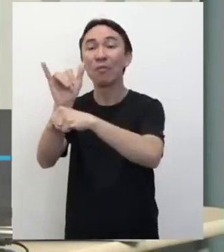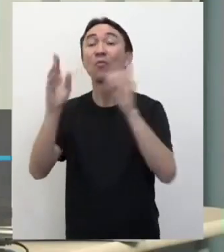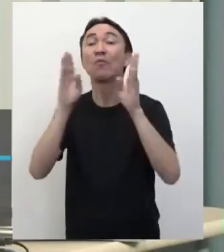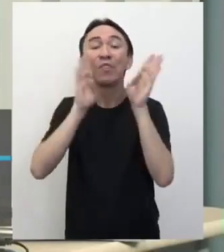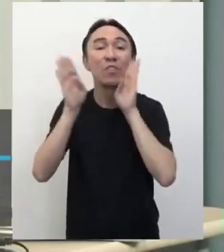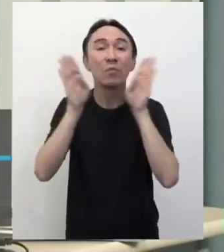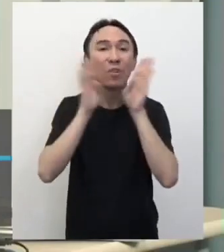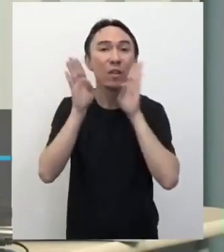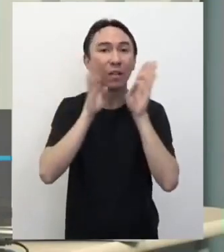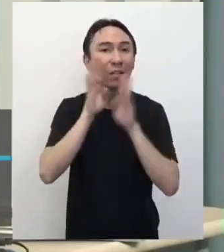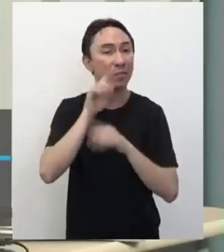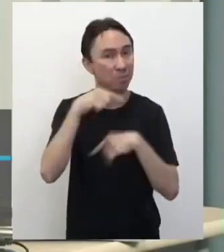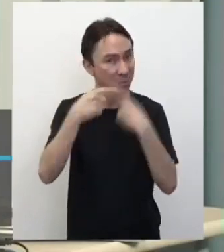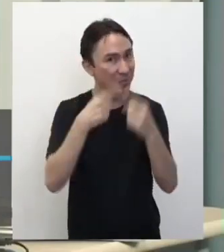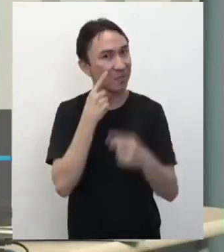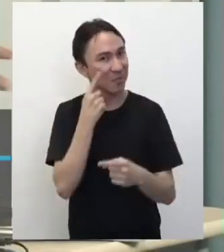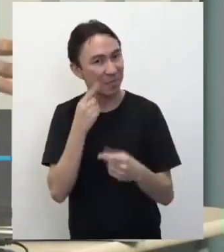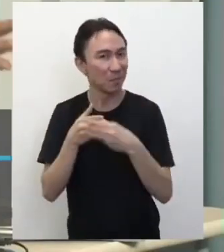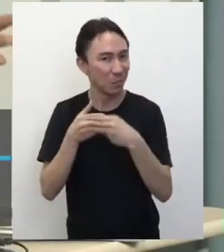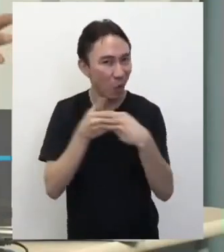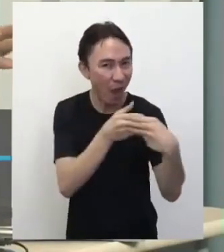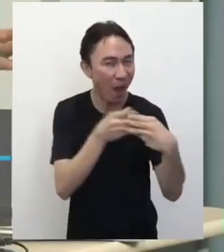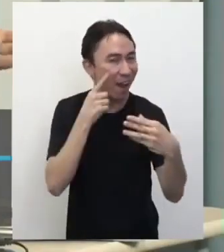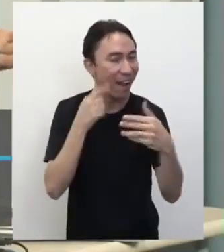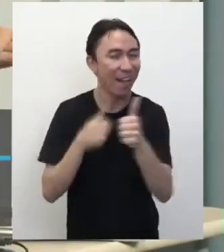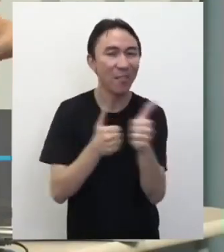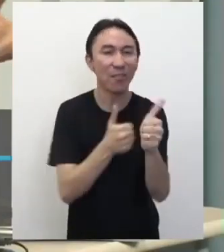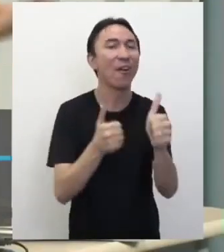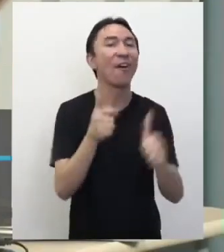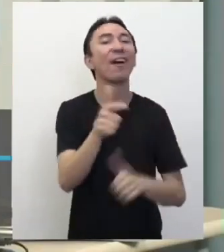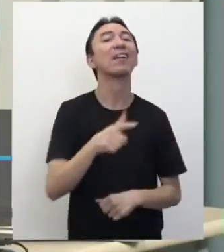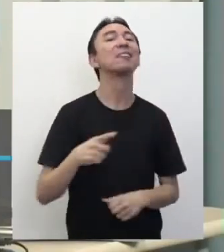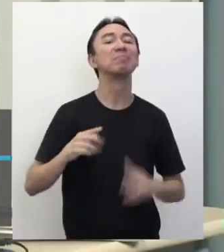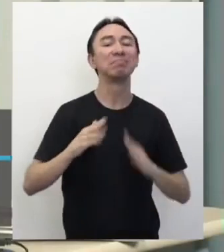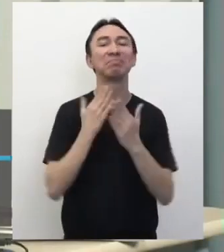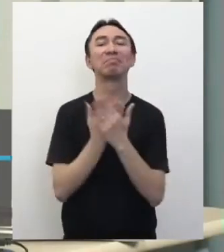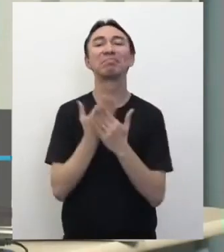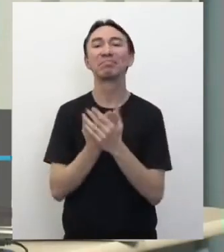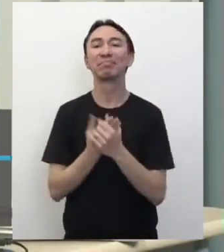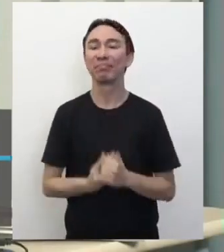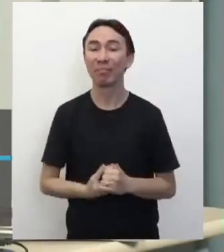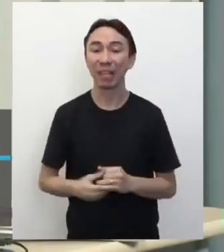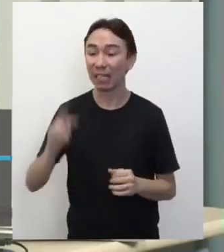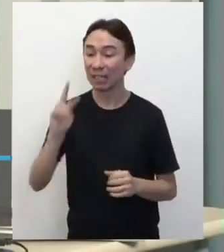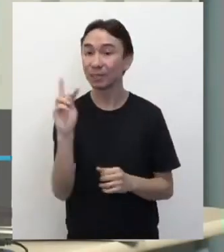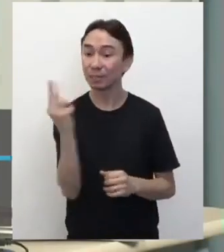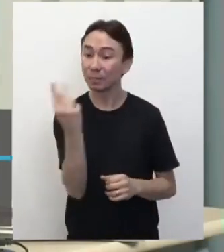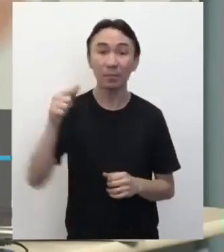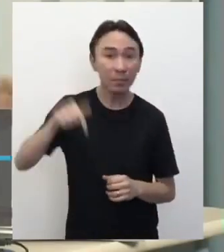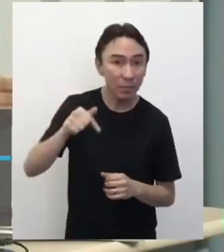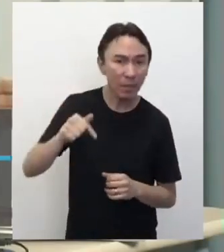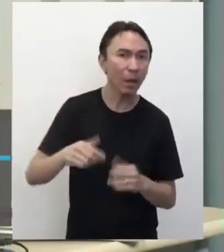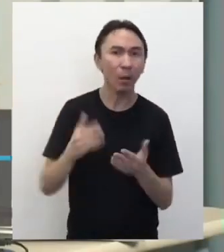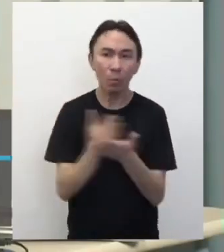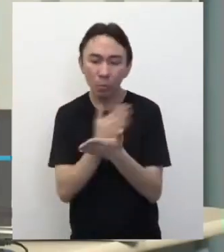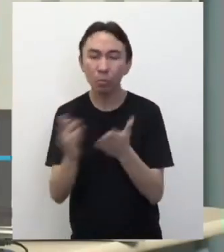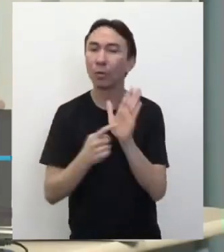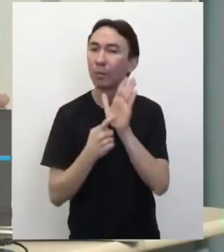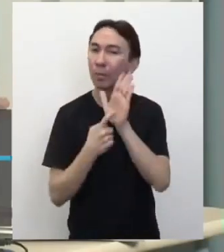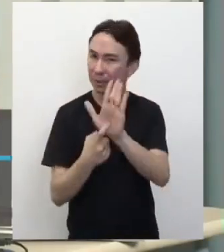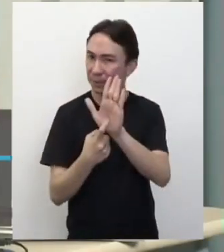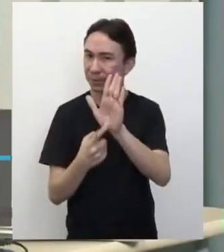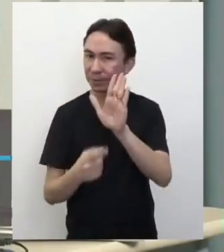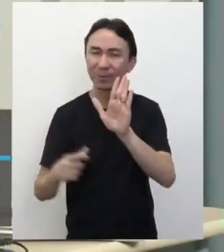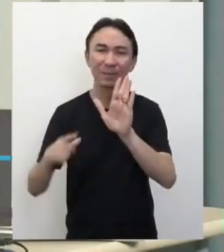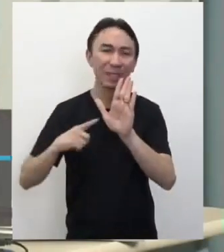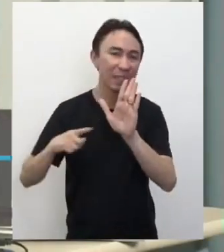Carolina, ontem, ela fez pra gente, ela mostrou pra gente alguns HQs sobre algumas cenas de um HQ. Um pôster